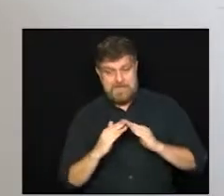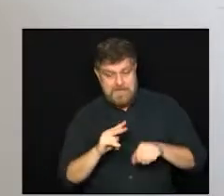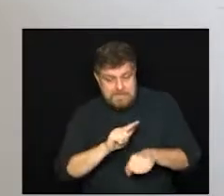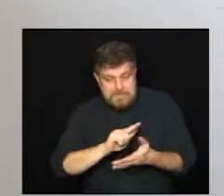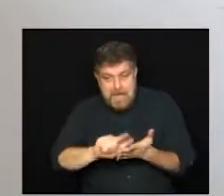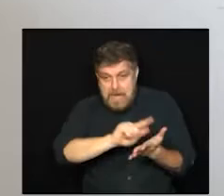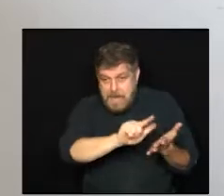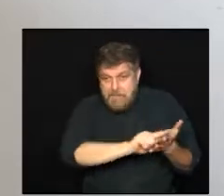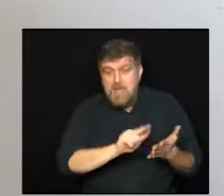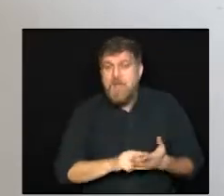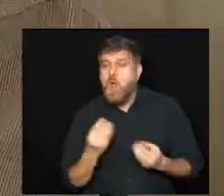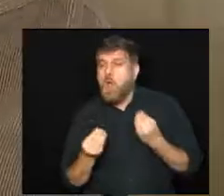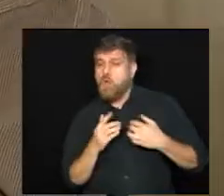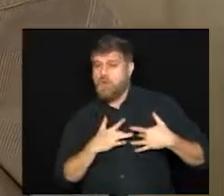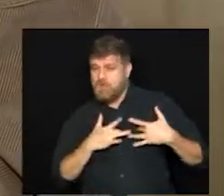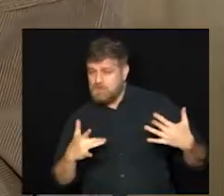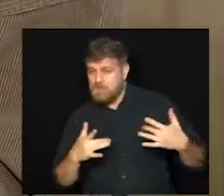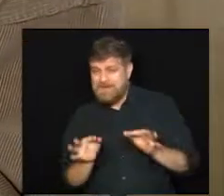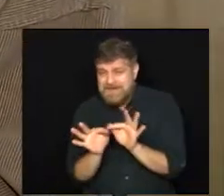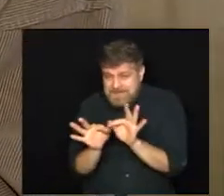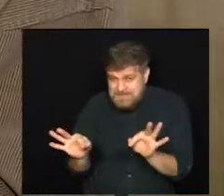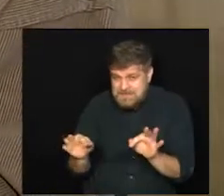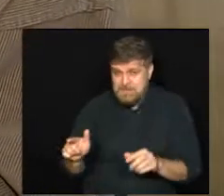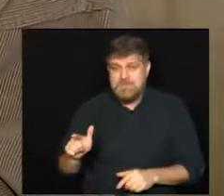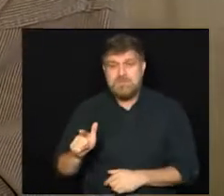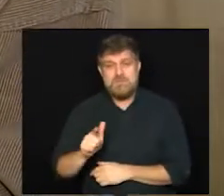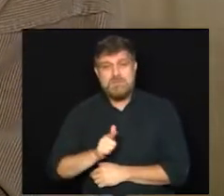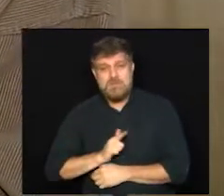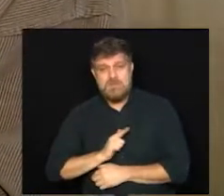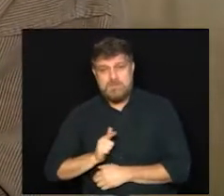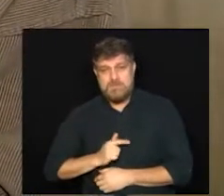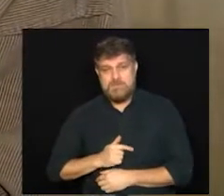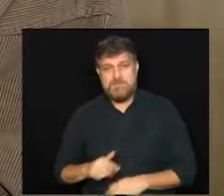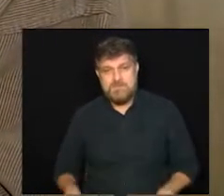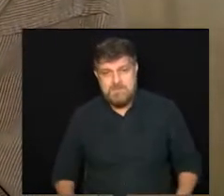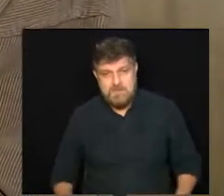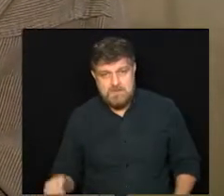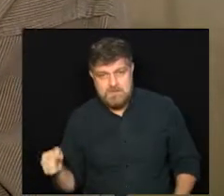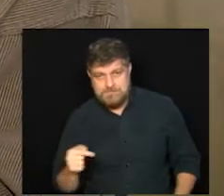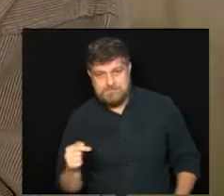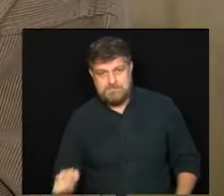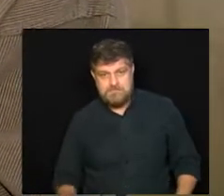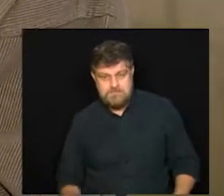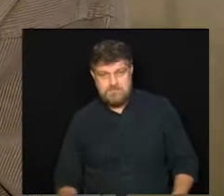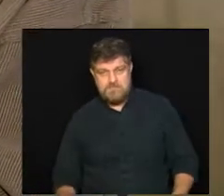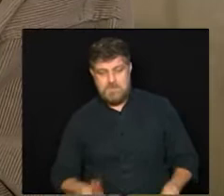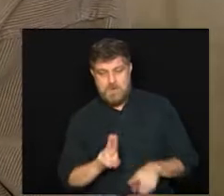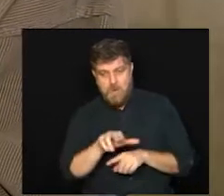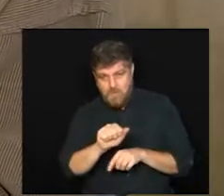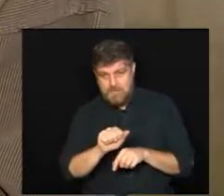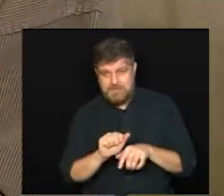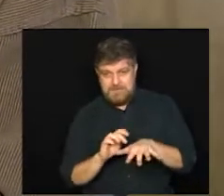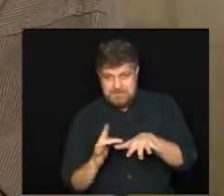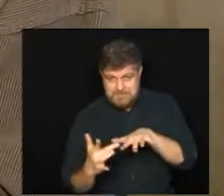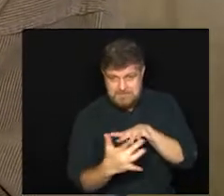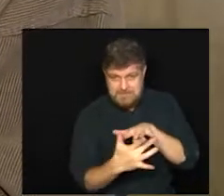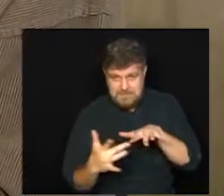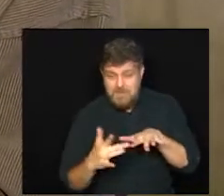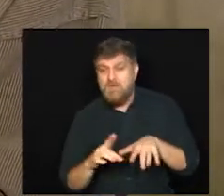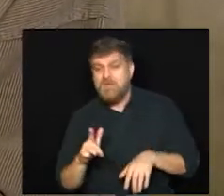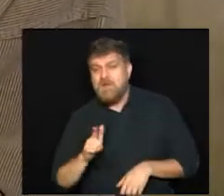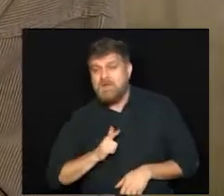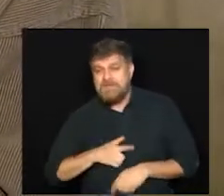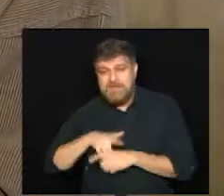para doar é muito simples. Nós temos as páginas, né, públicas da UNE em algumas plataformas, na verdade 2,